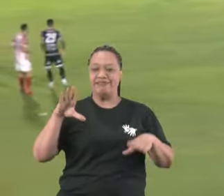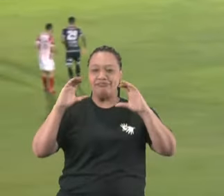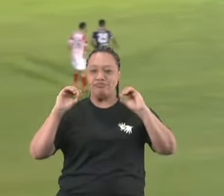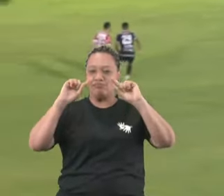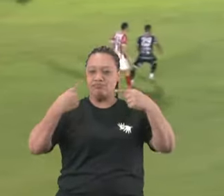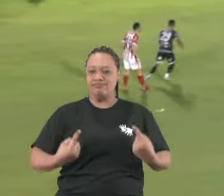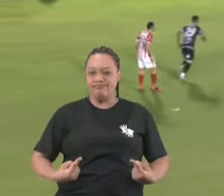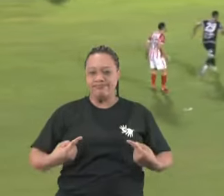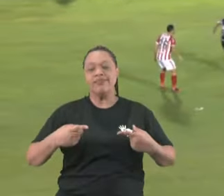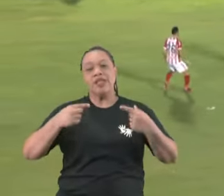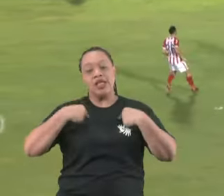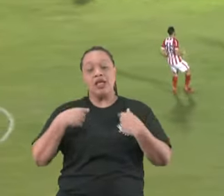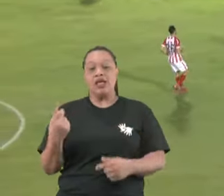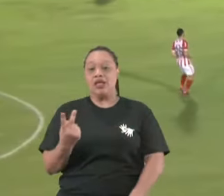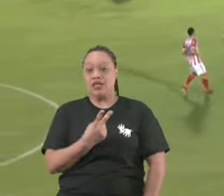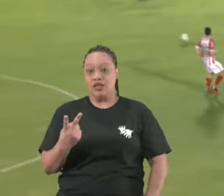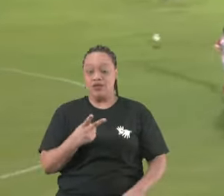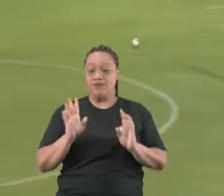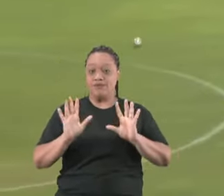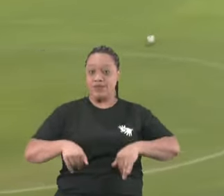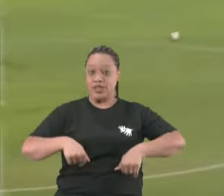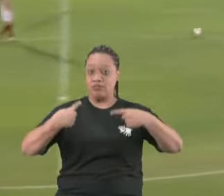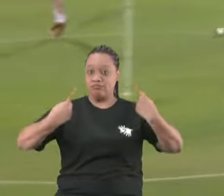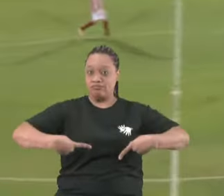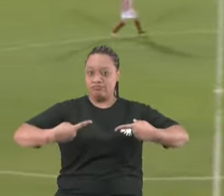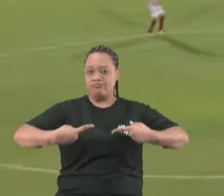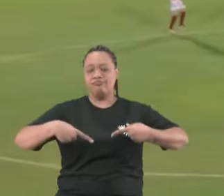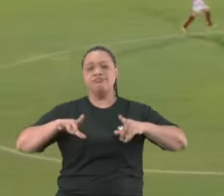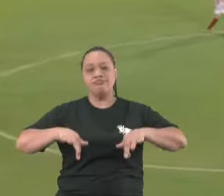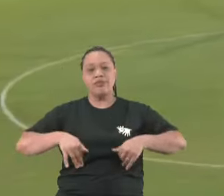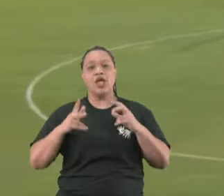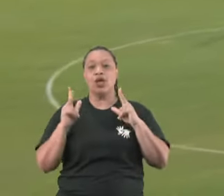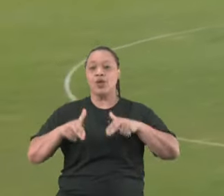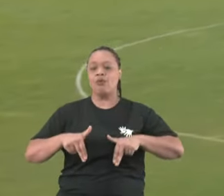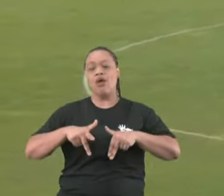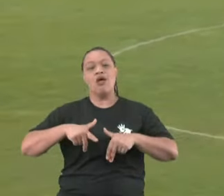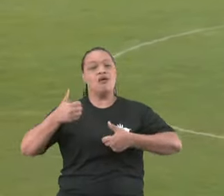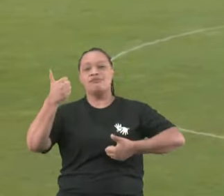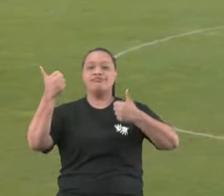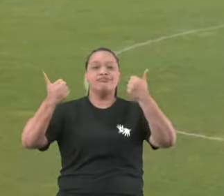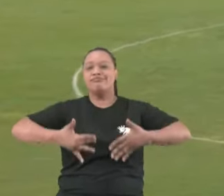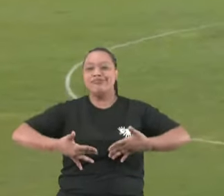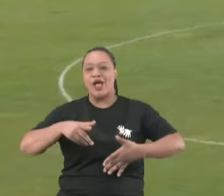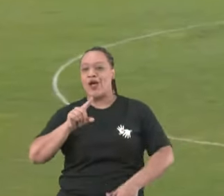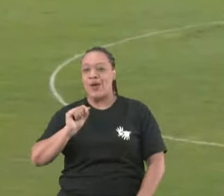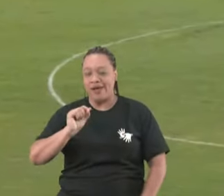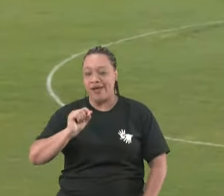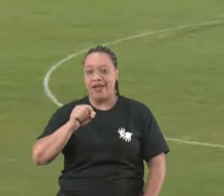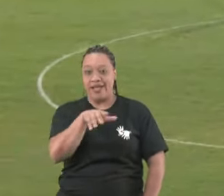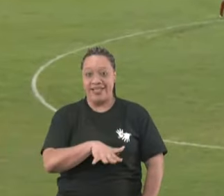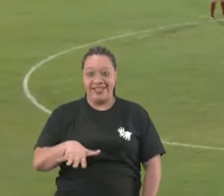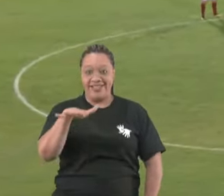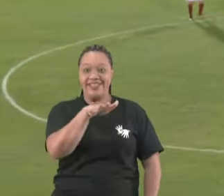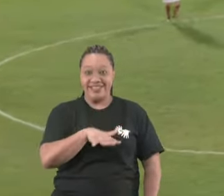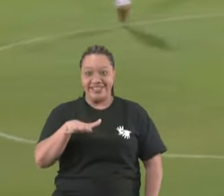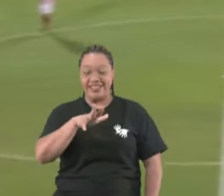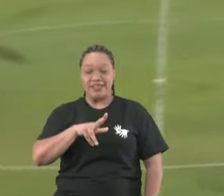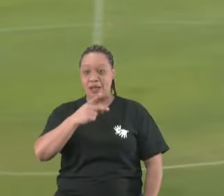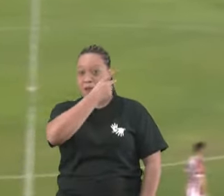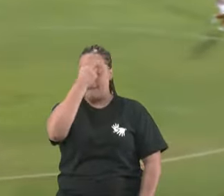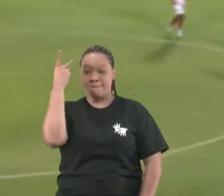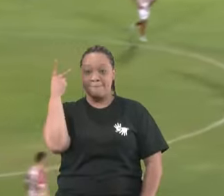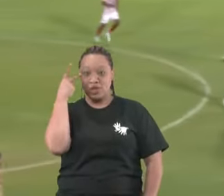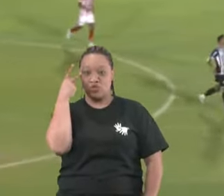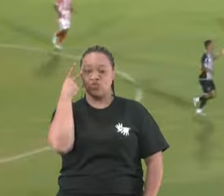de final de campeonato, é que nem o dito popular, que em terra de quem não